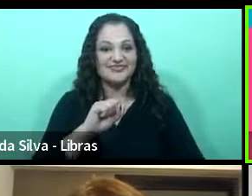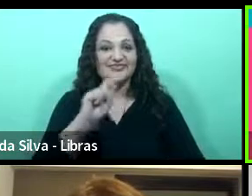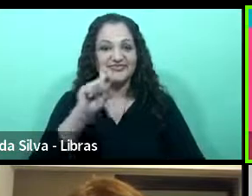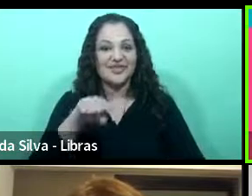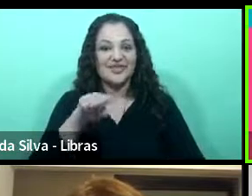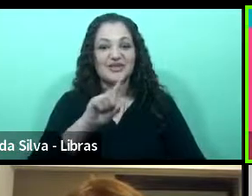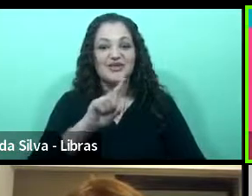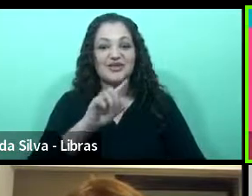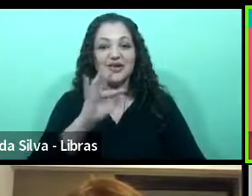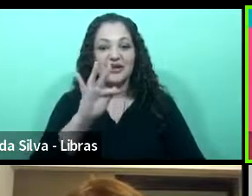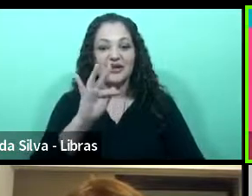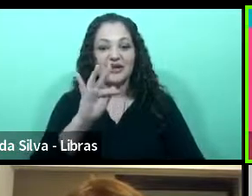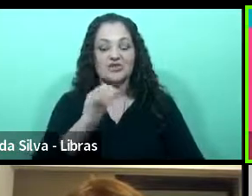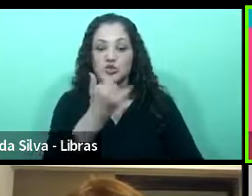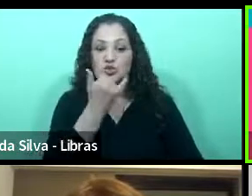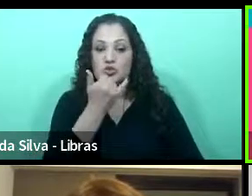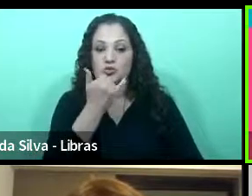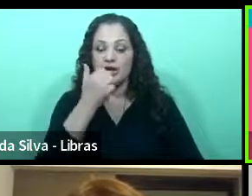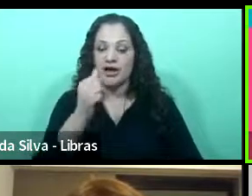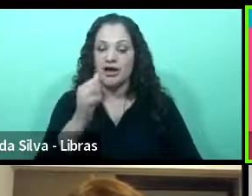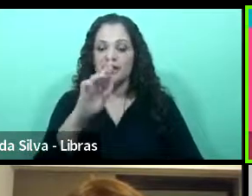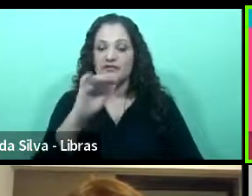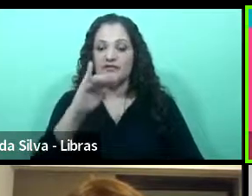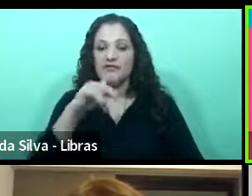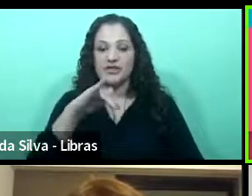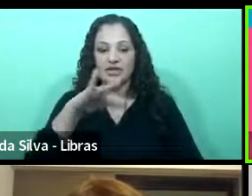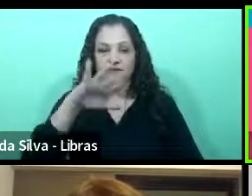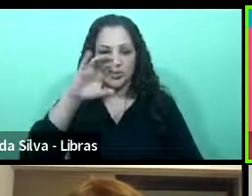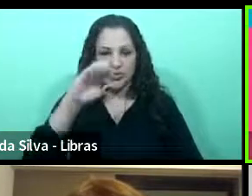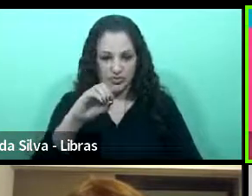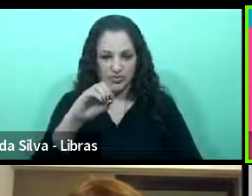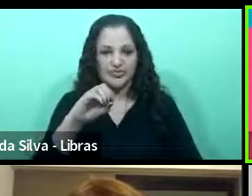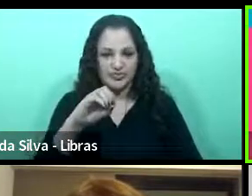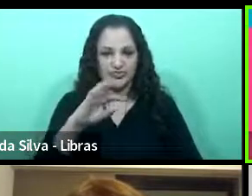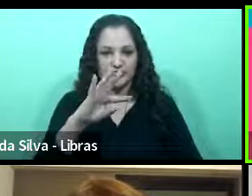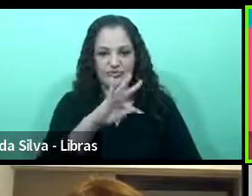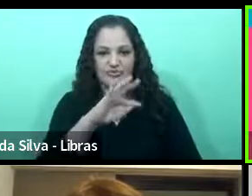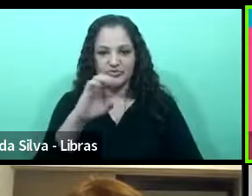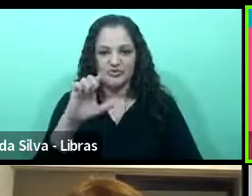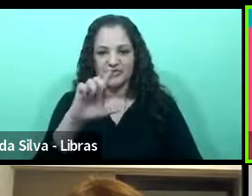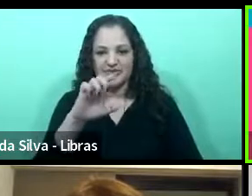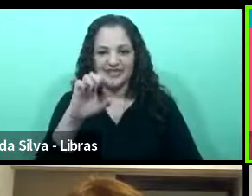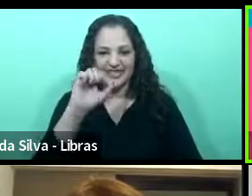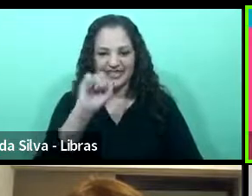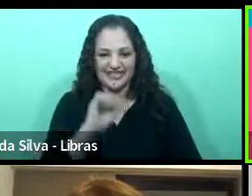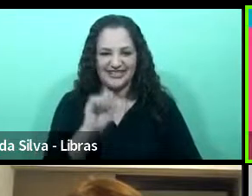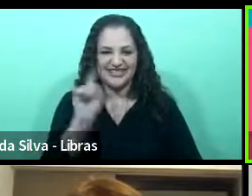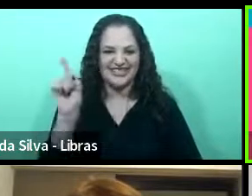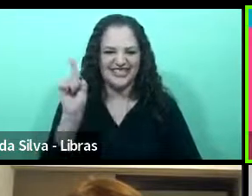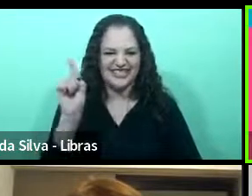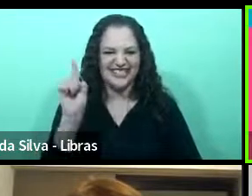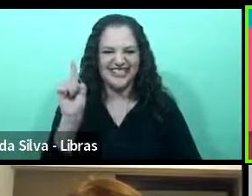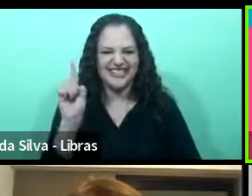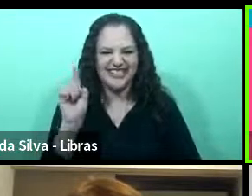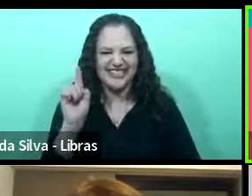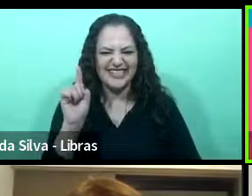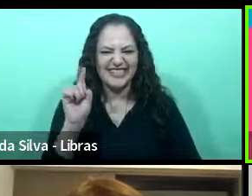atropelando-me, do Afrânio Teles, lá de Santana do Parnaíba, ou da Parnaíba, bom, enfim,